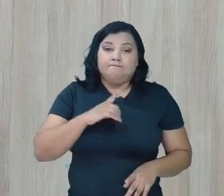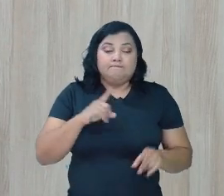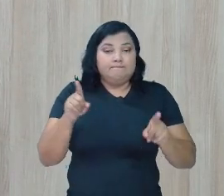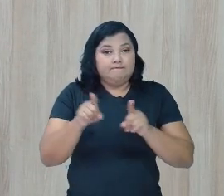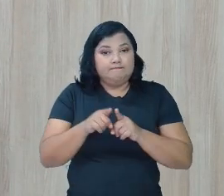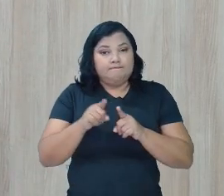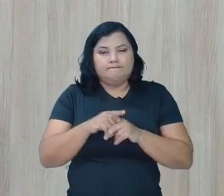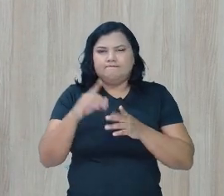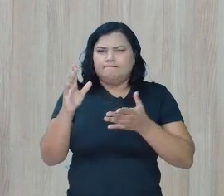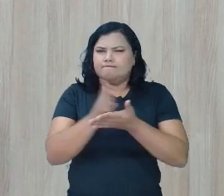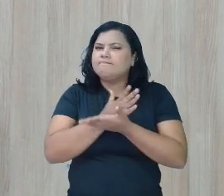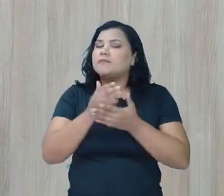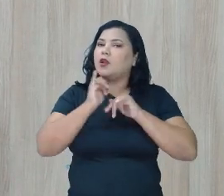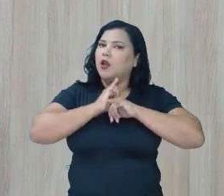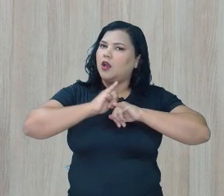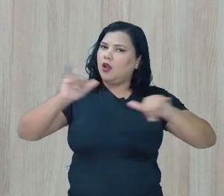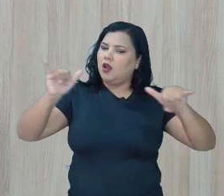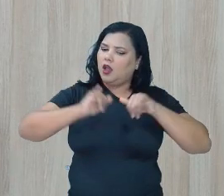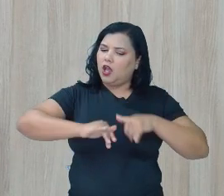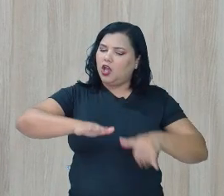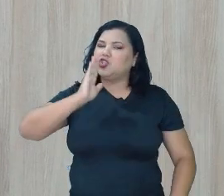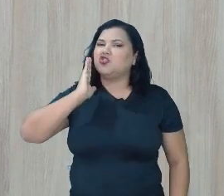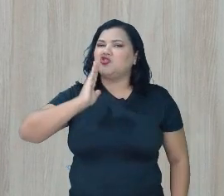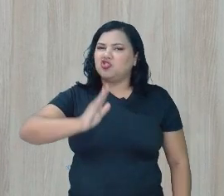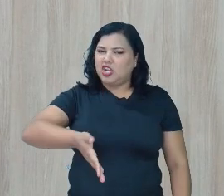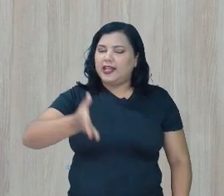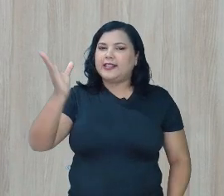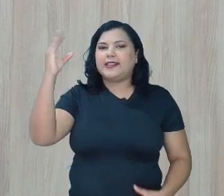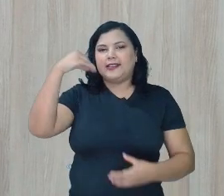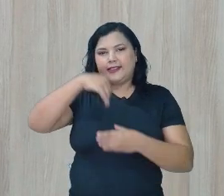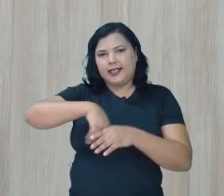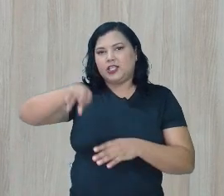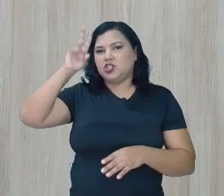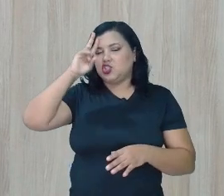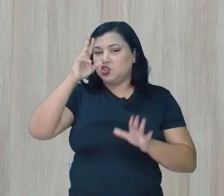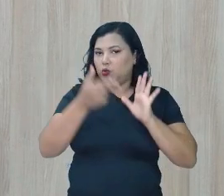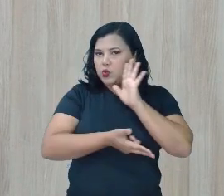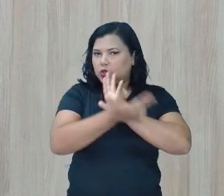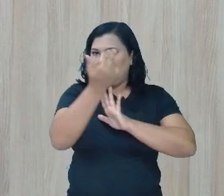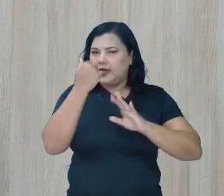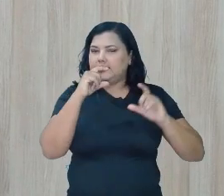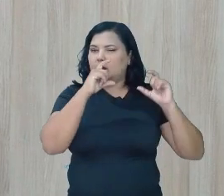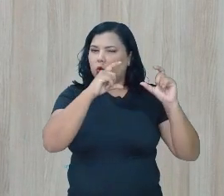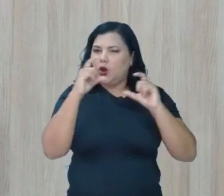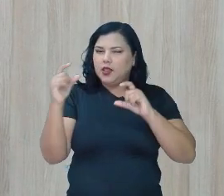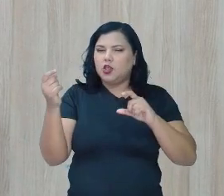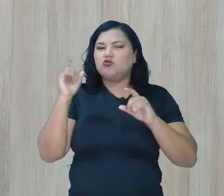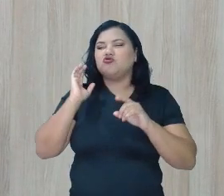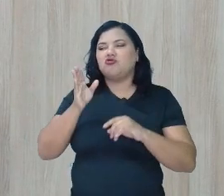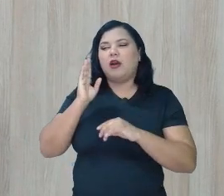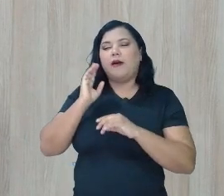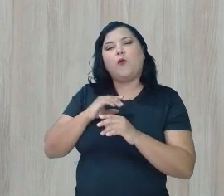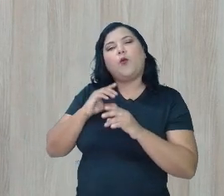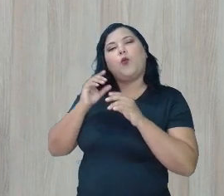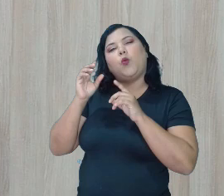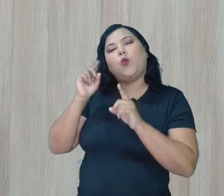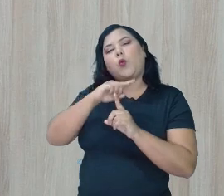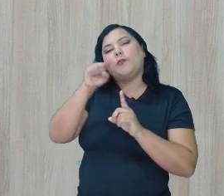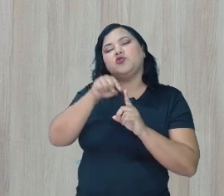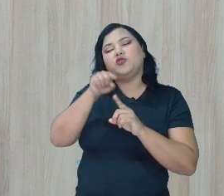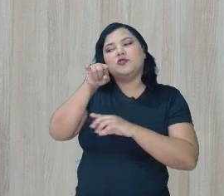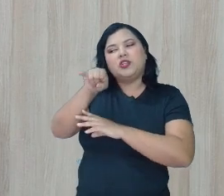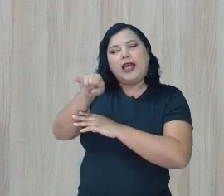informativos que já estão sendo feitos história em quadrinhos para atrair o adolescente, a criança, o